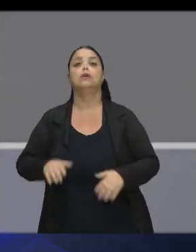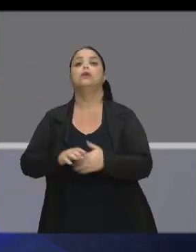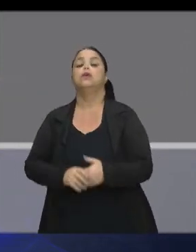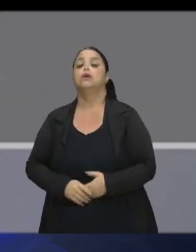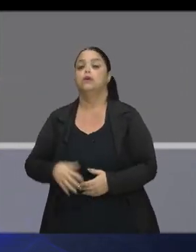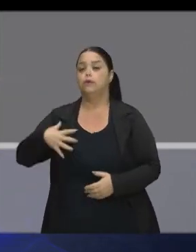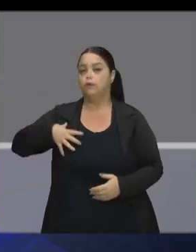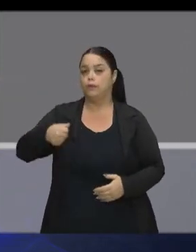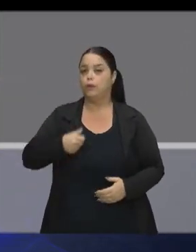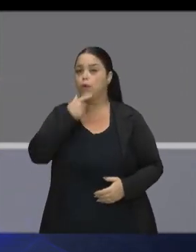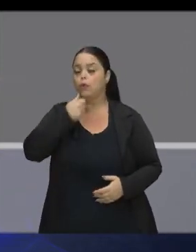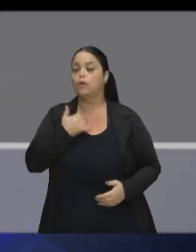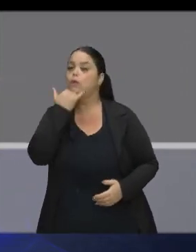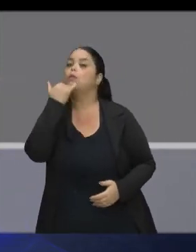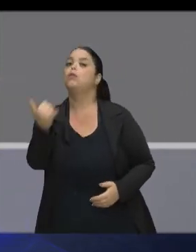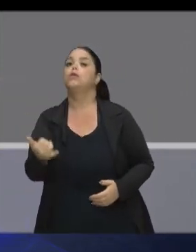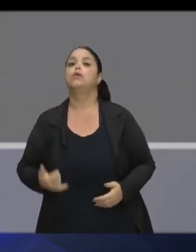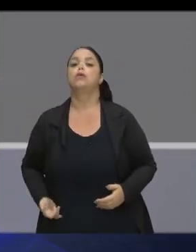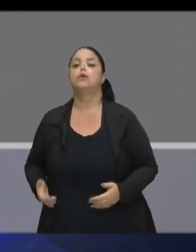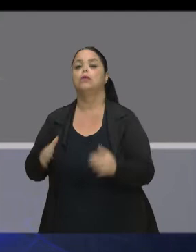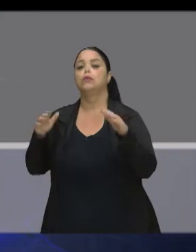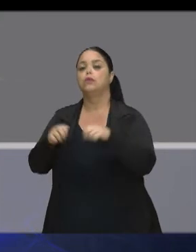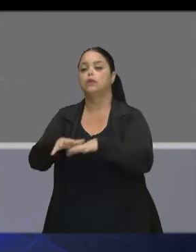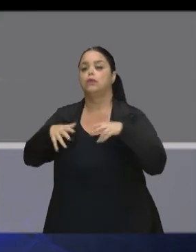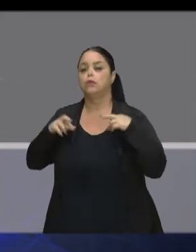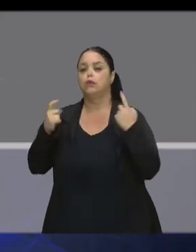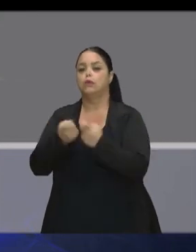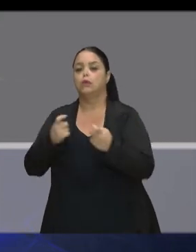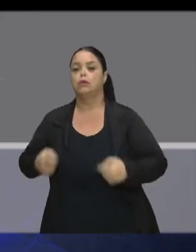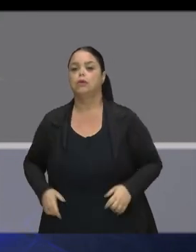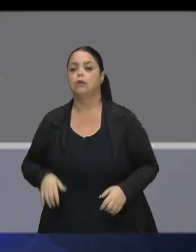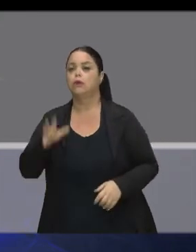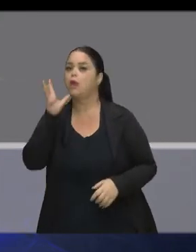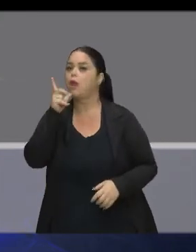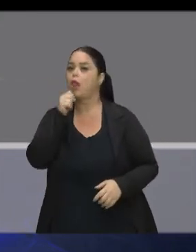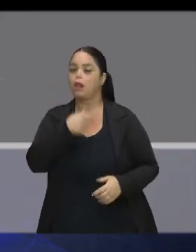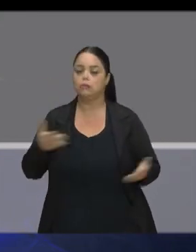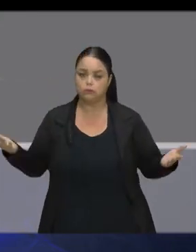galeria. Pedir desculpa, viu, Leandro? A sessão hoje foi um pouco